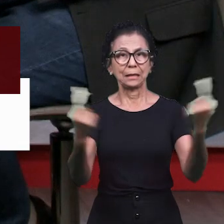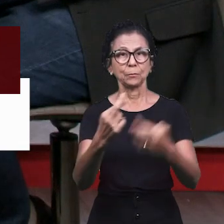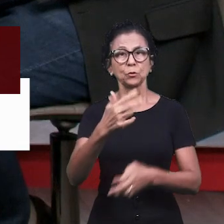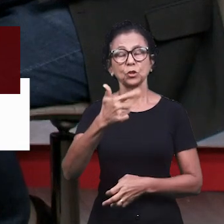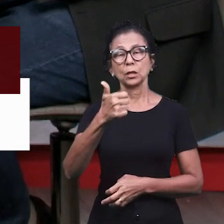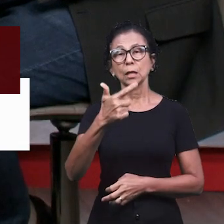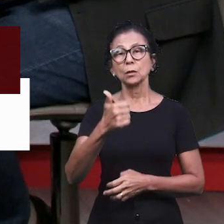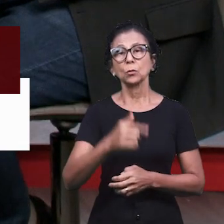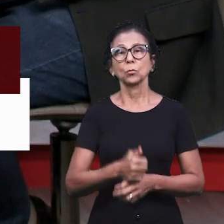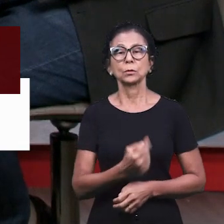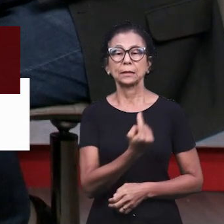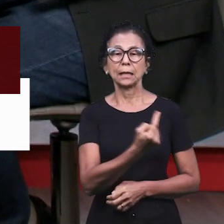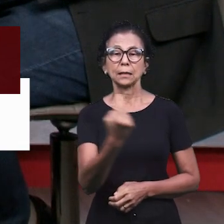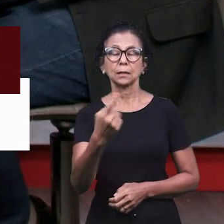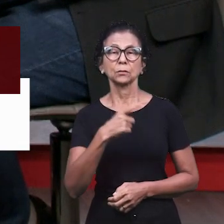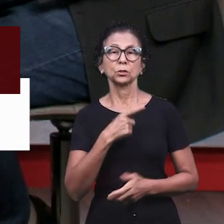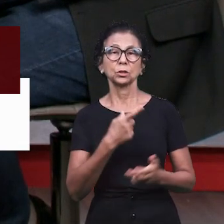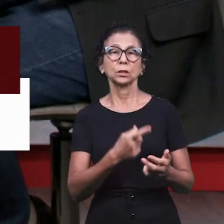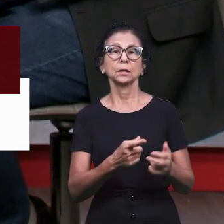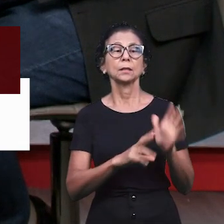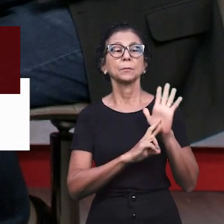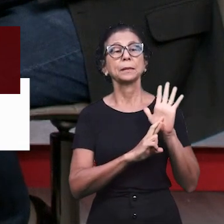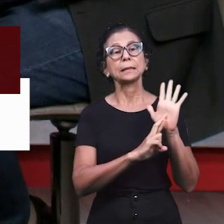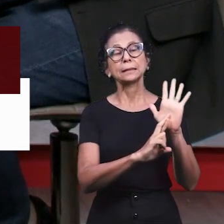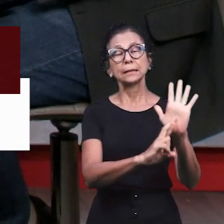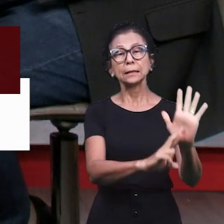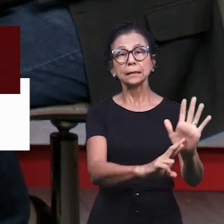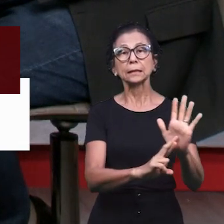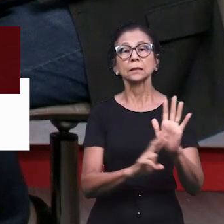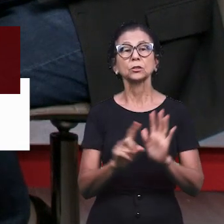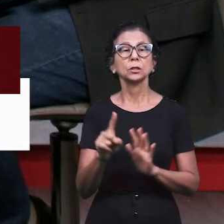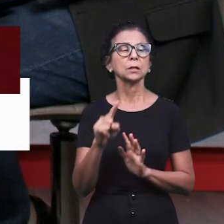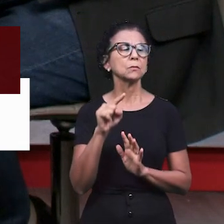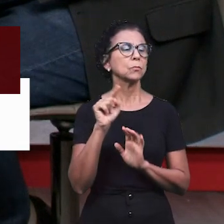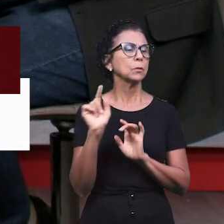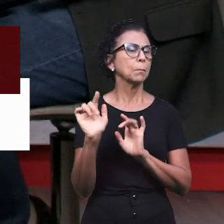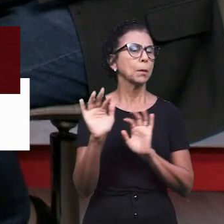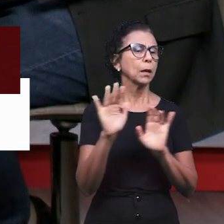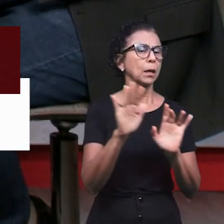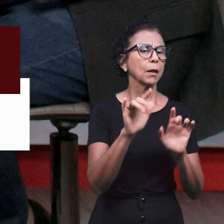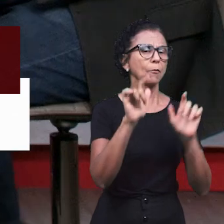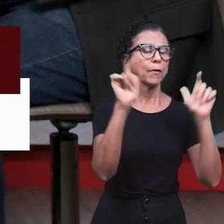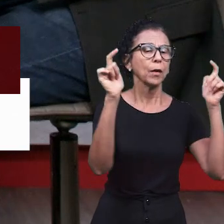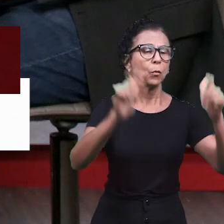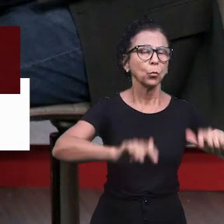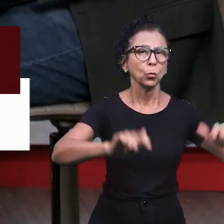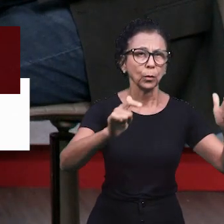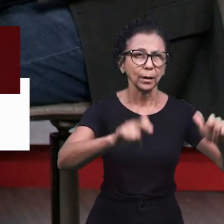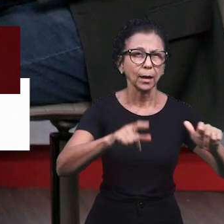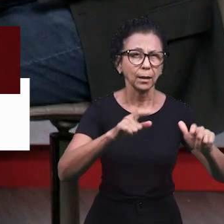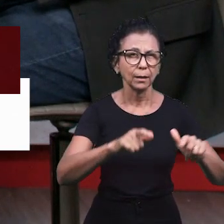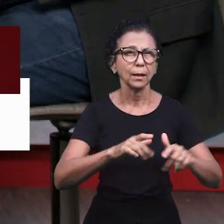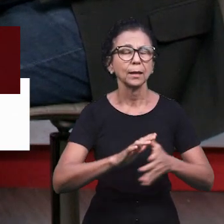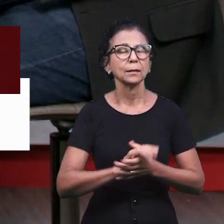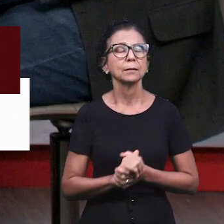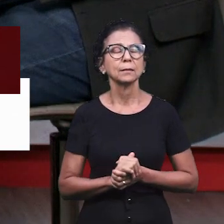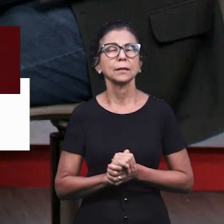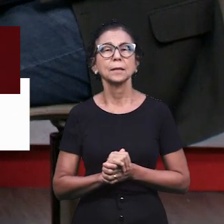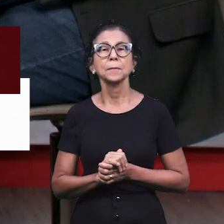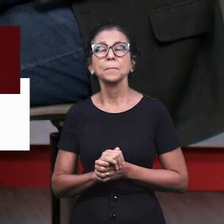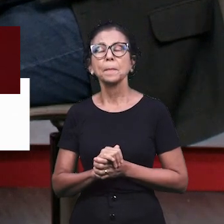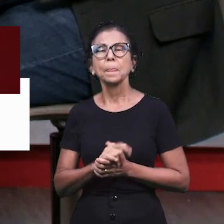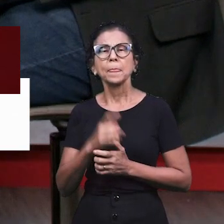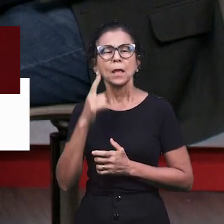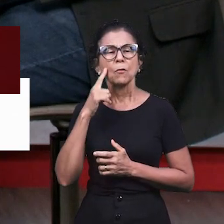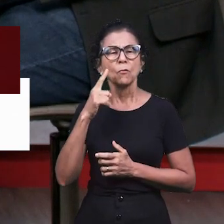tribos, então 12 espias foram espiar a terra a mando de Moisés para ver como era a terra